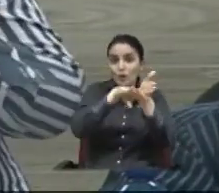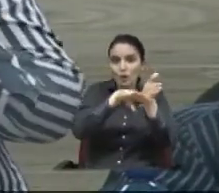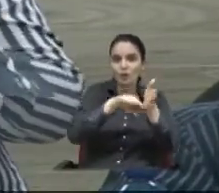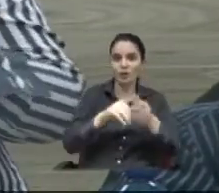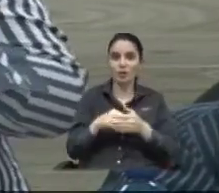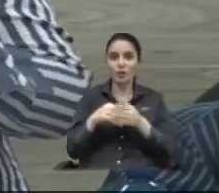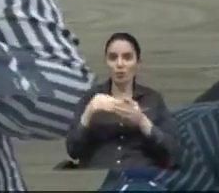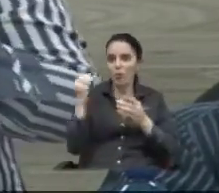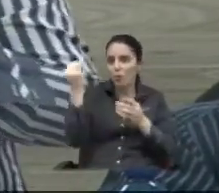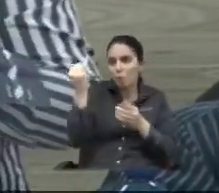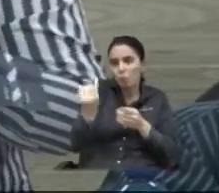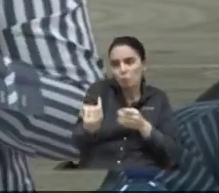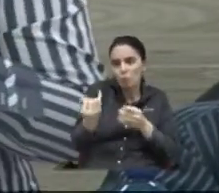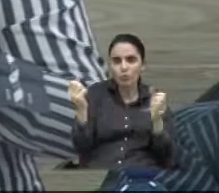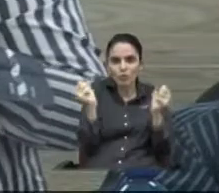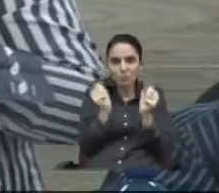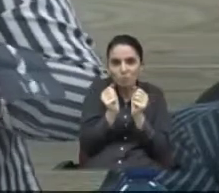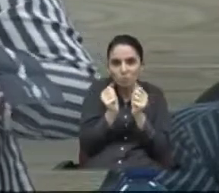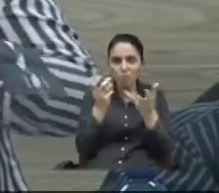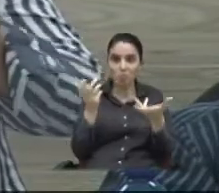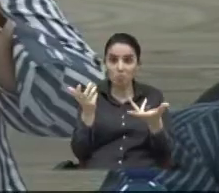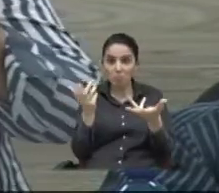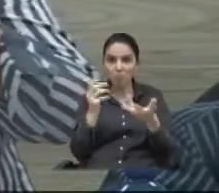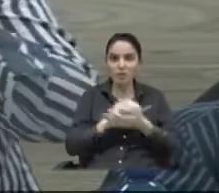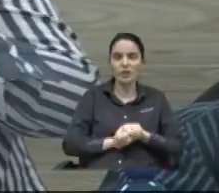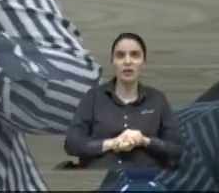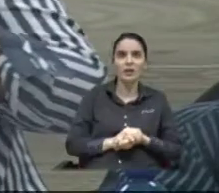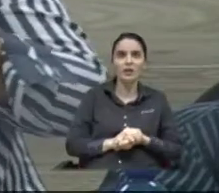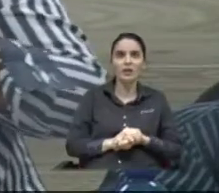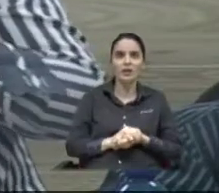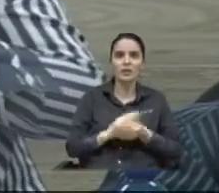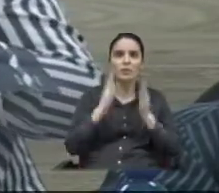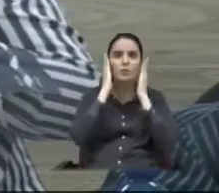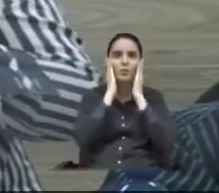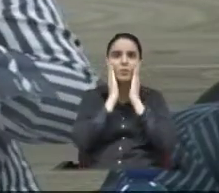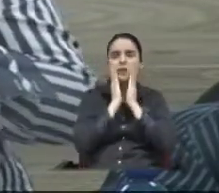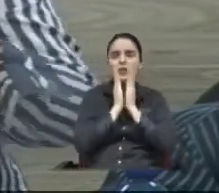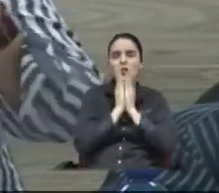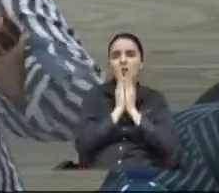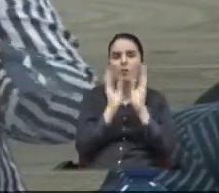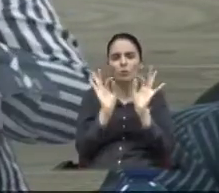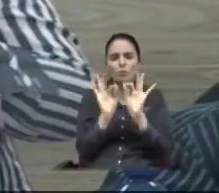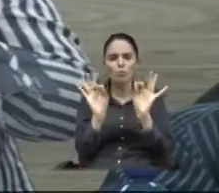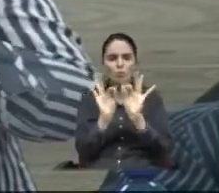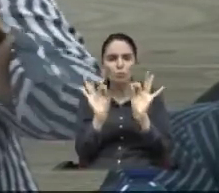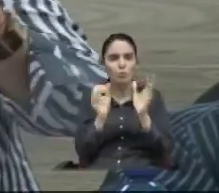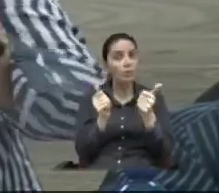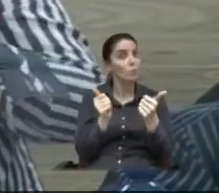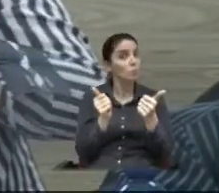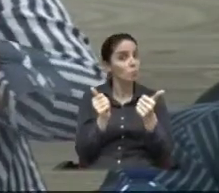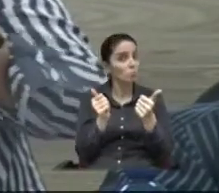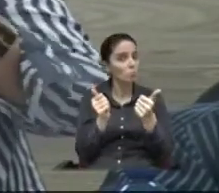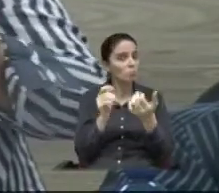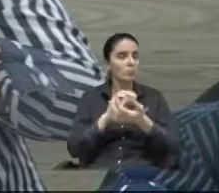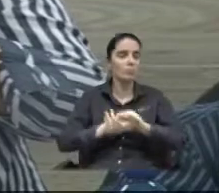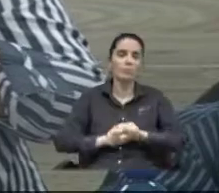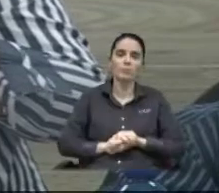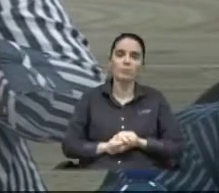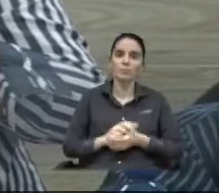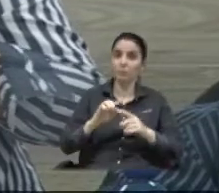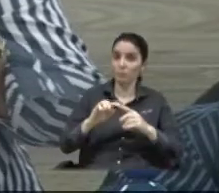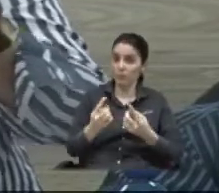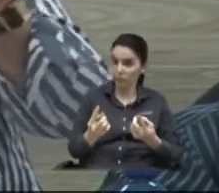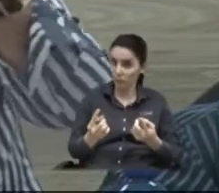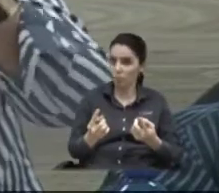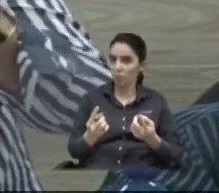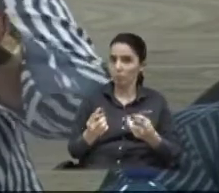pequenininha nem tudo vai ser tão singelo mas por mais 10 mesmo assim a